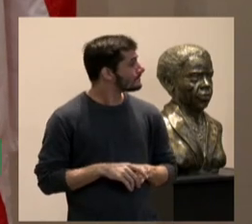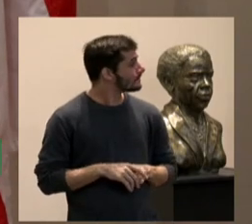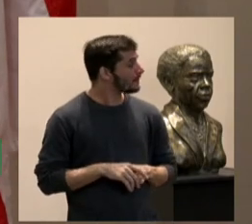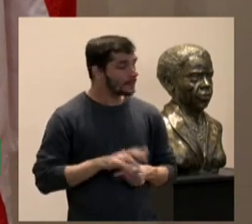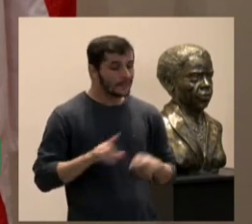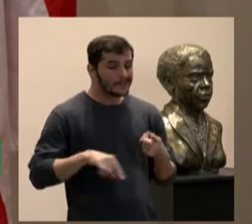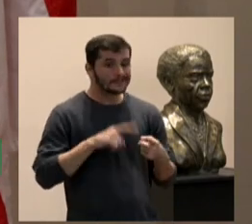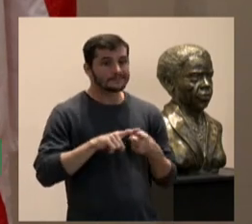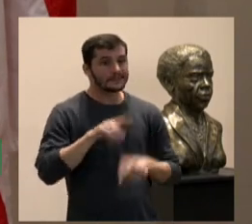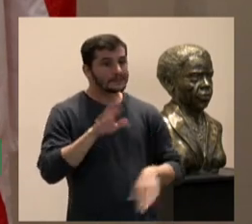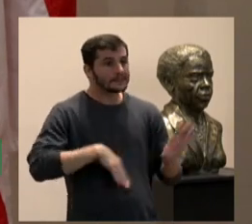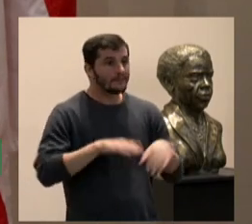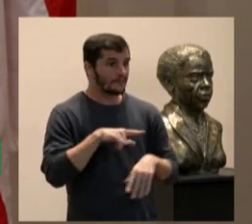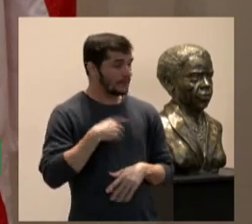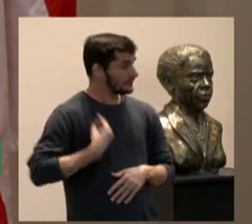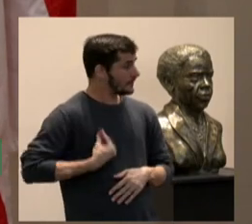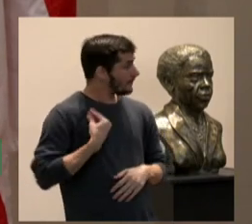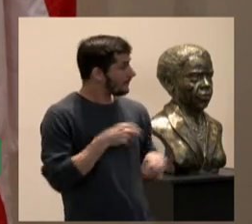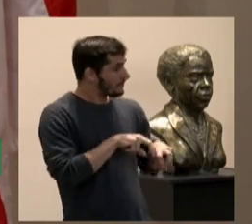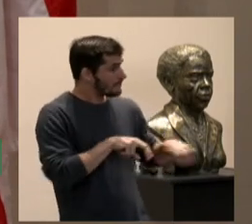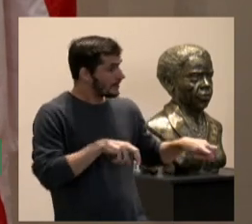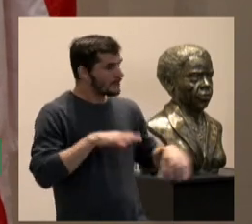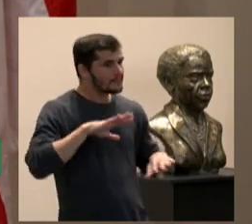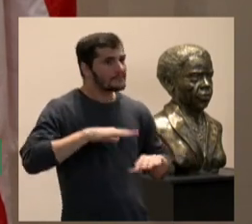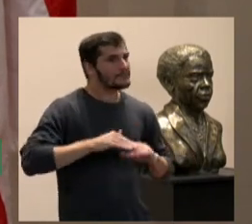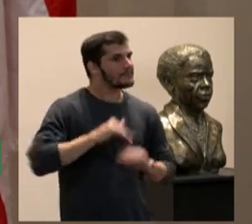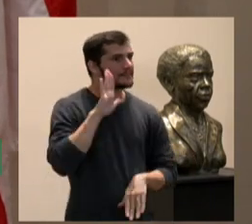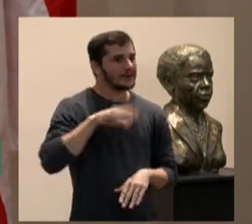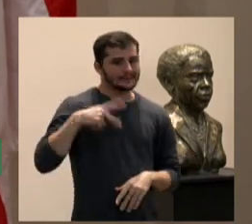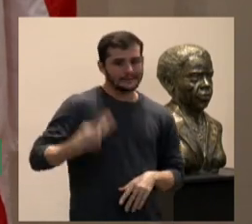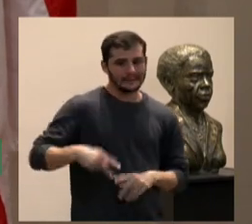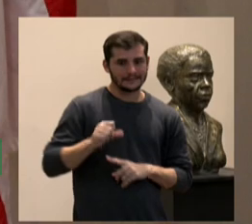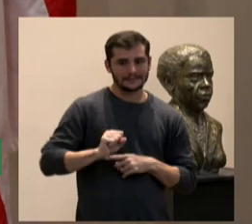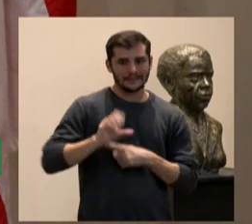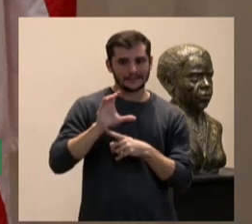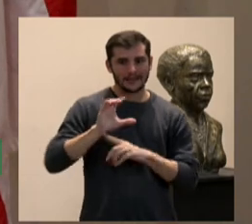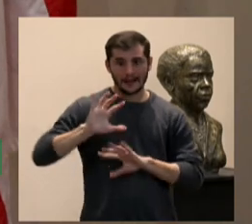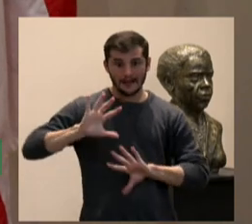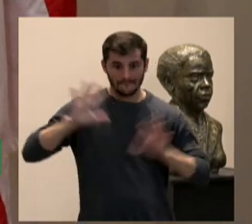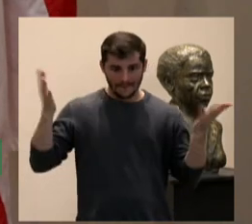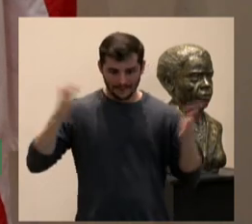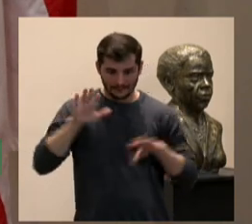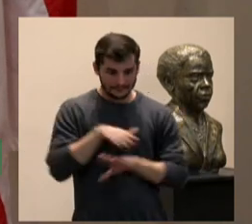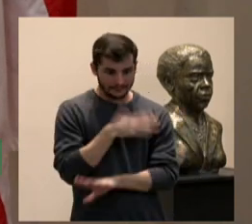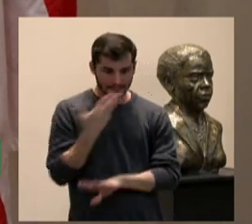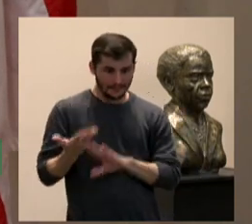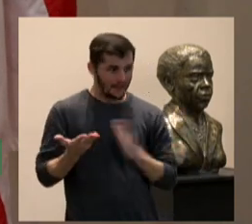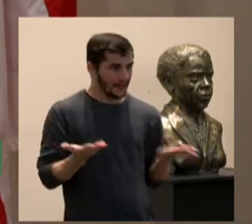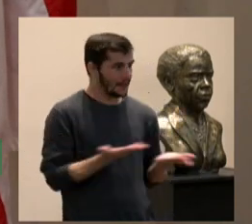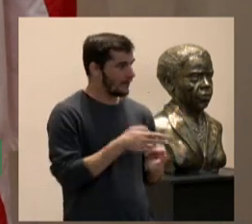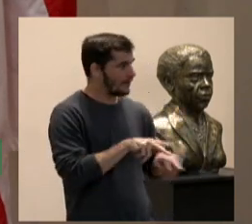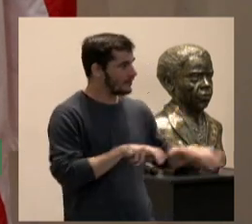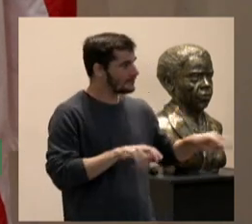talvez essa seja a mesa mais catarinense do evento inteiro, então eu não podia deixar de